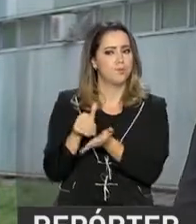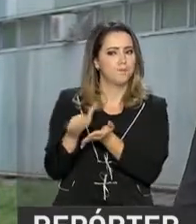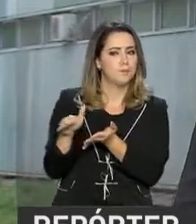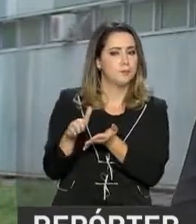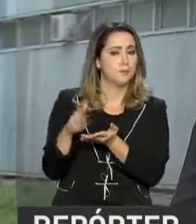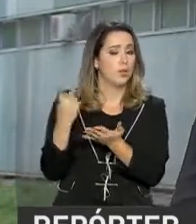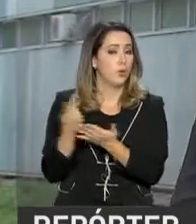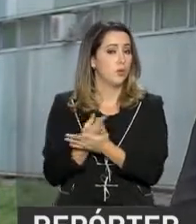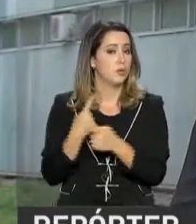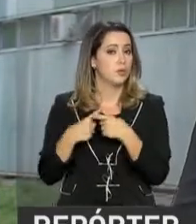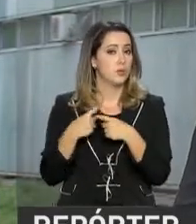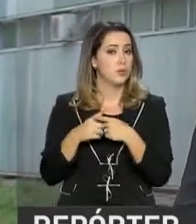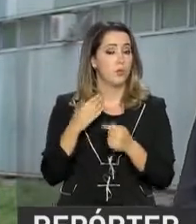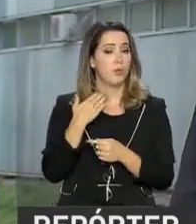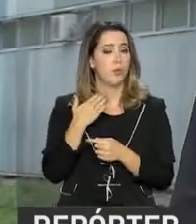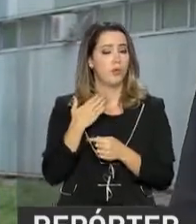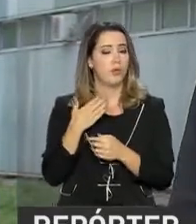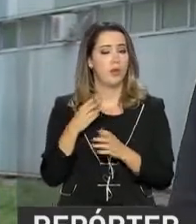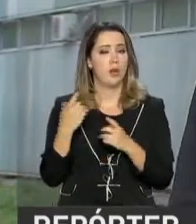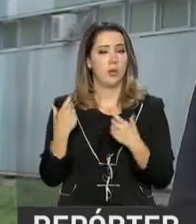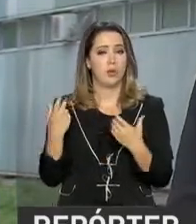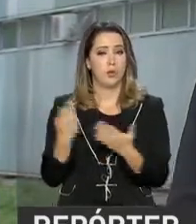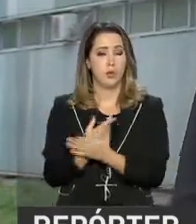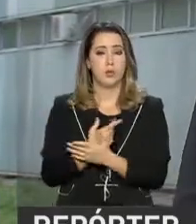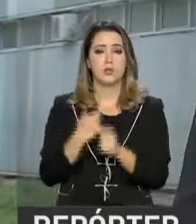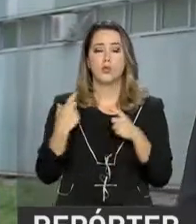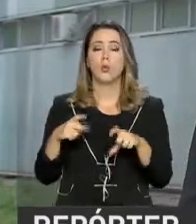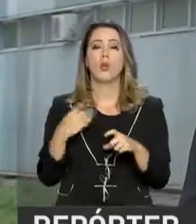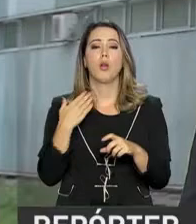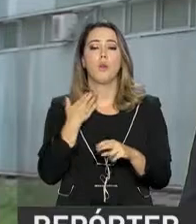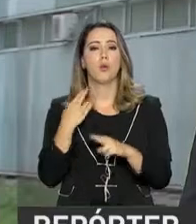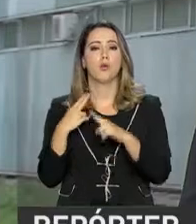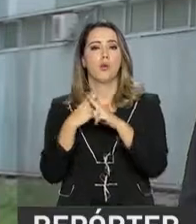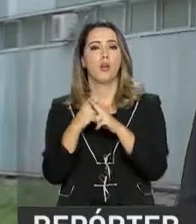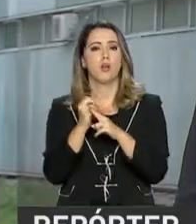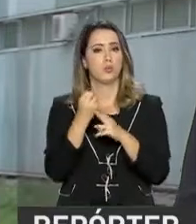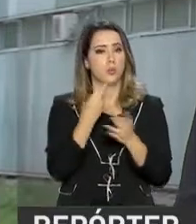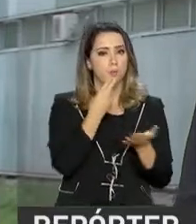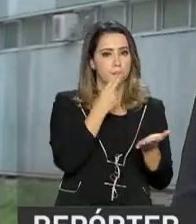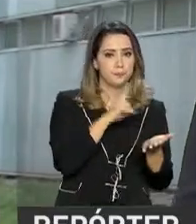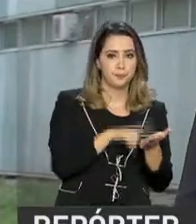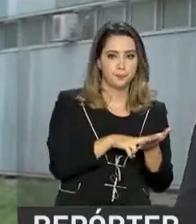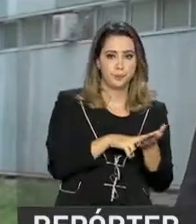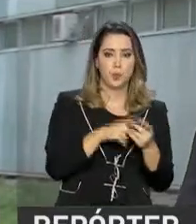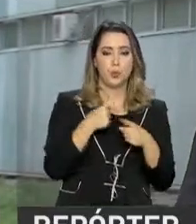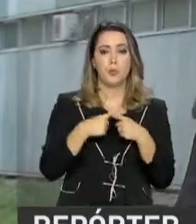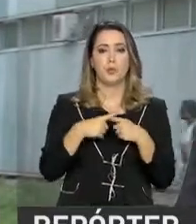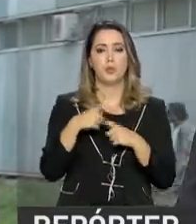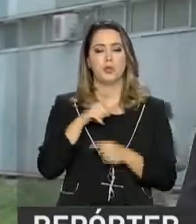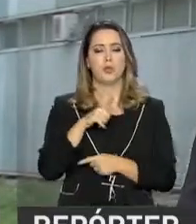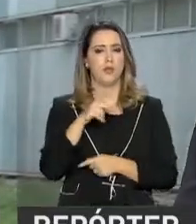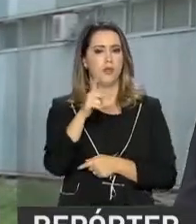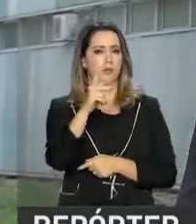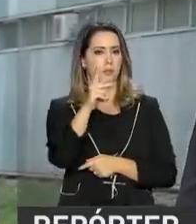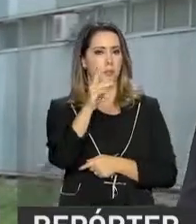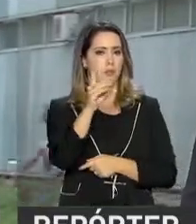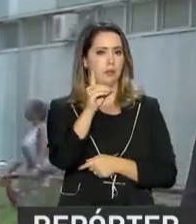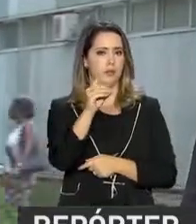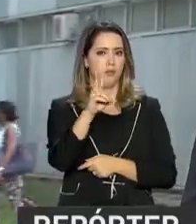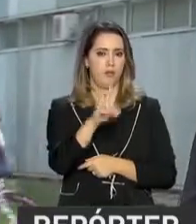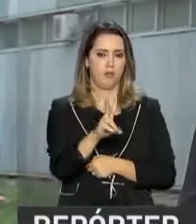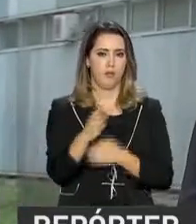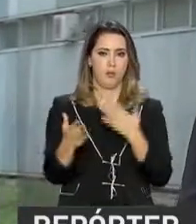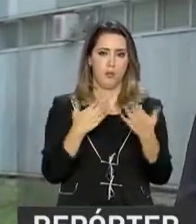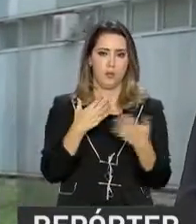ocorreu na caixa econômica e nos correios com os planos de demissão voluntária comparado a dezembro de 2015 a